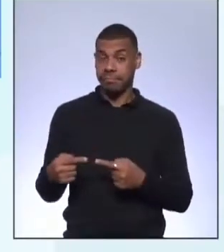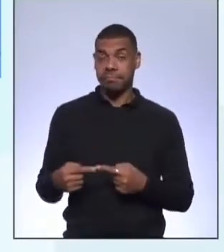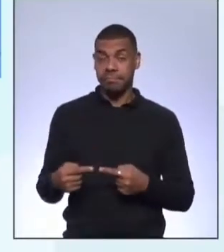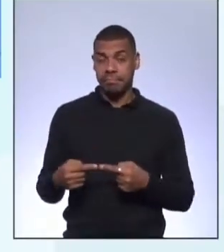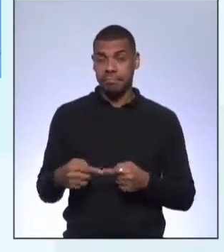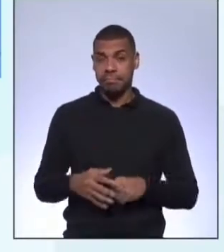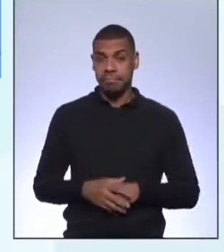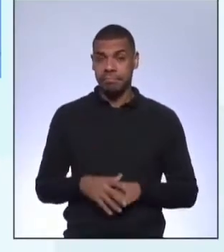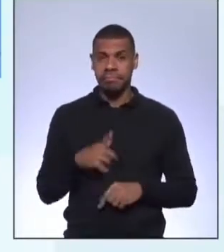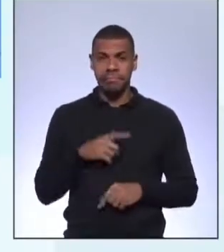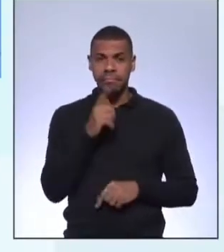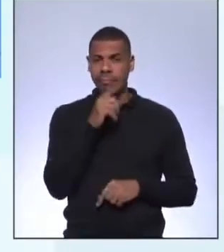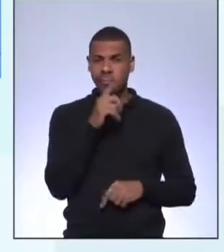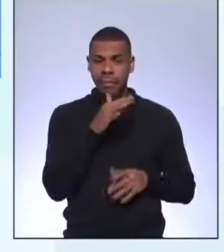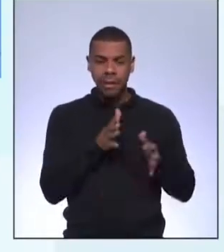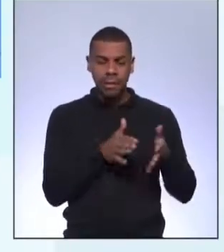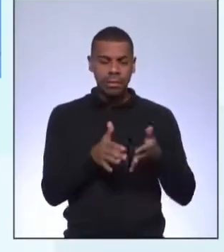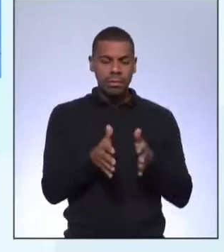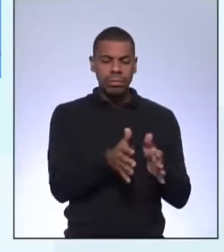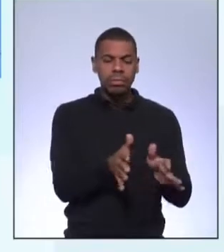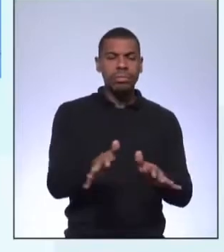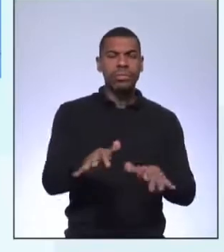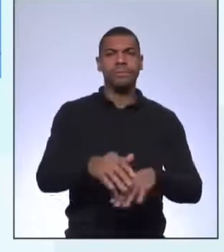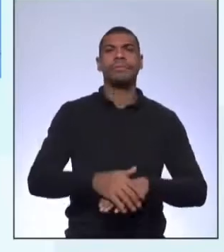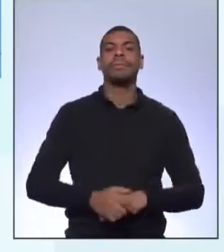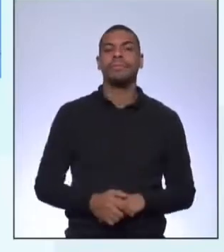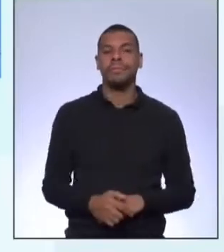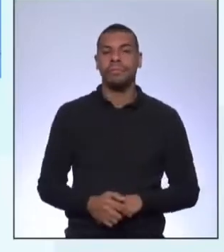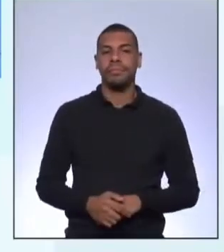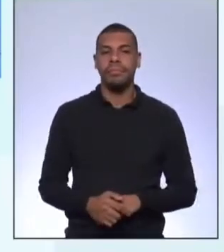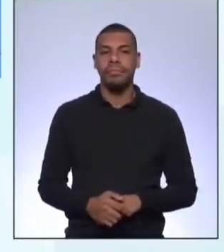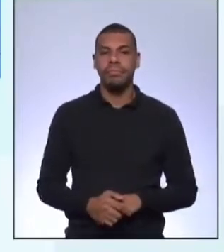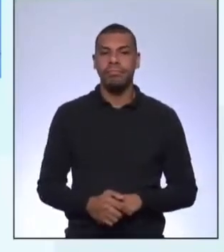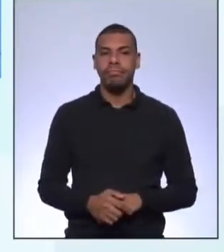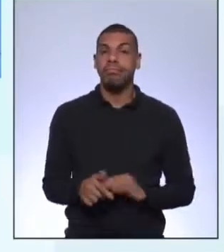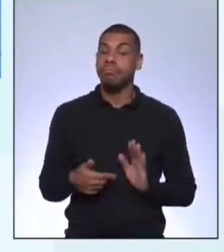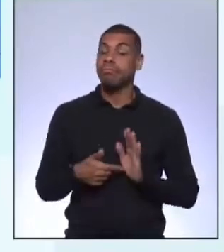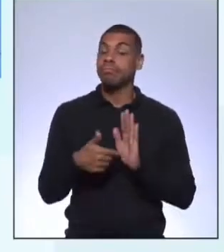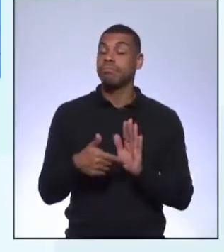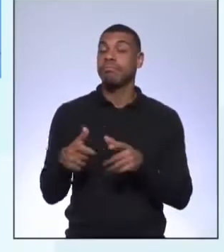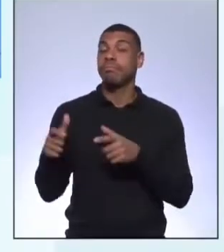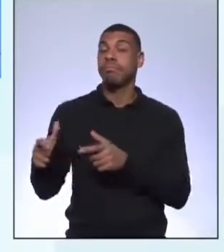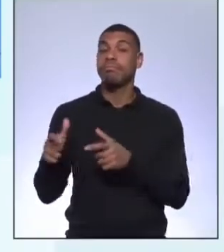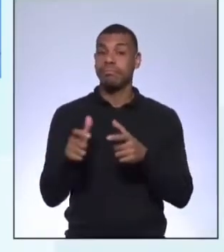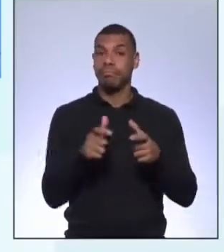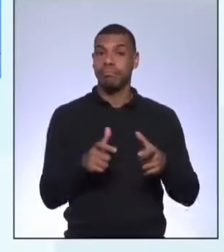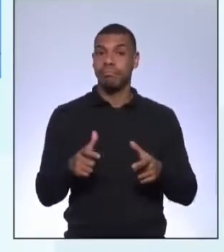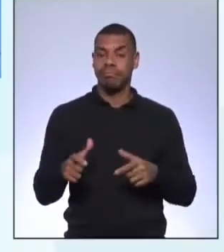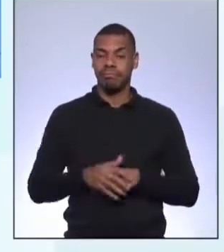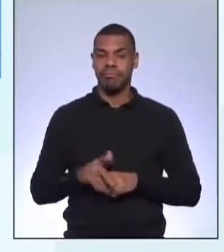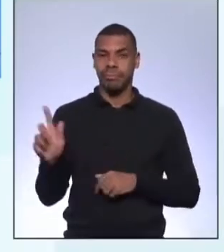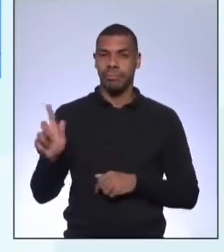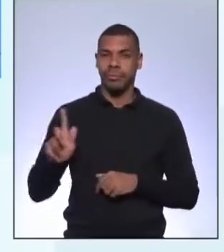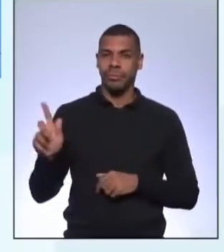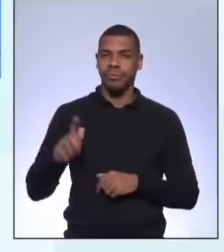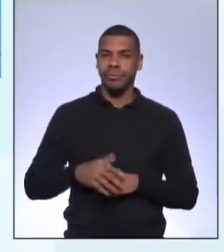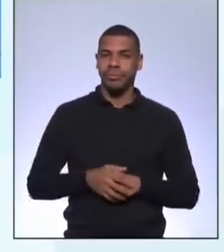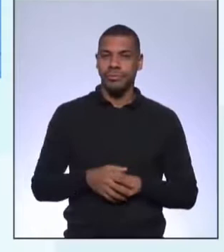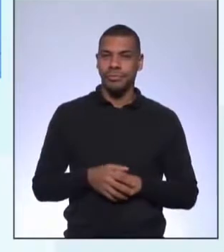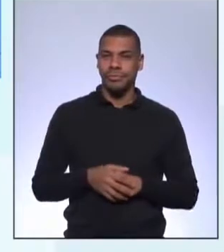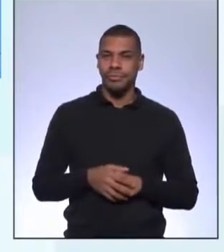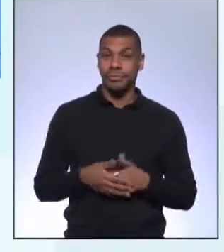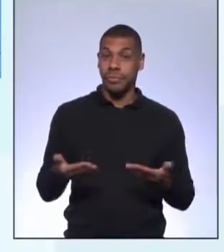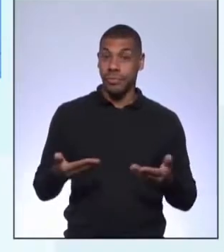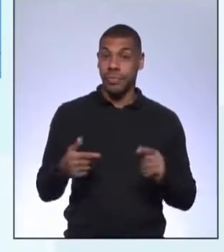ali a questão dos rios que banham, etc. e tal, e a sua localização geográfica, tá? E aí a